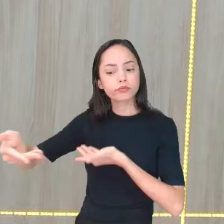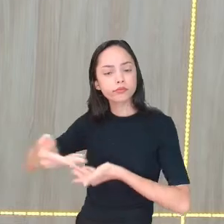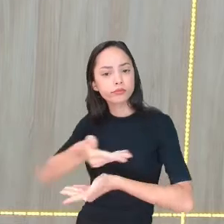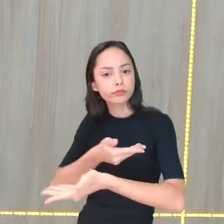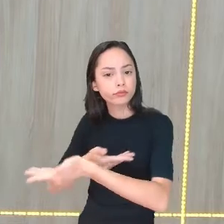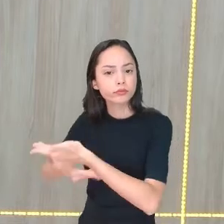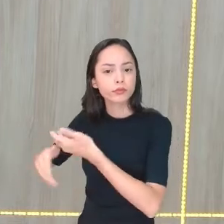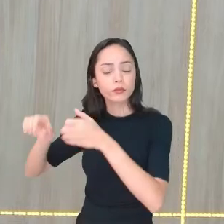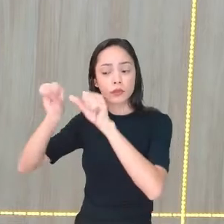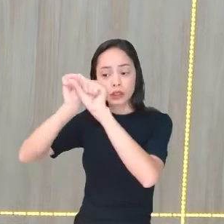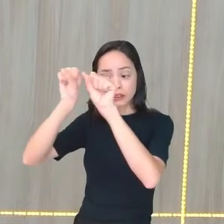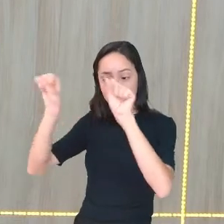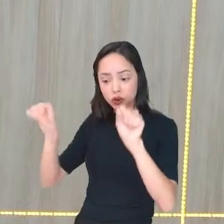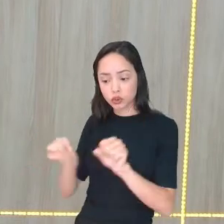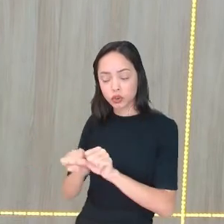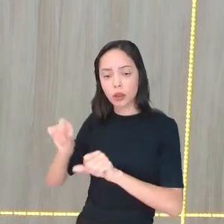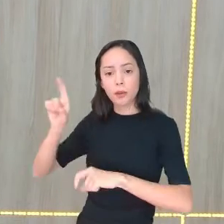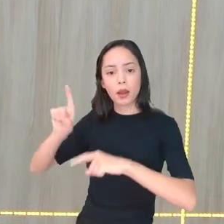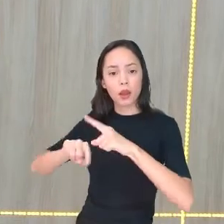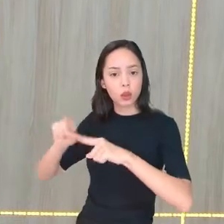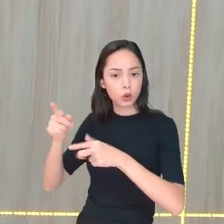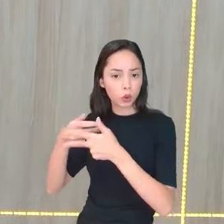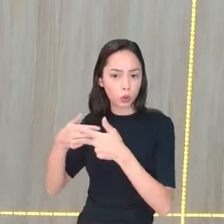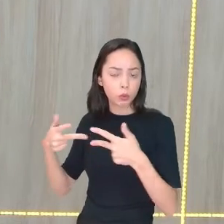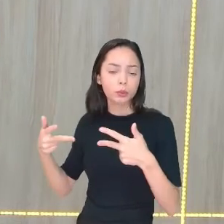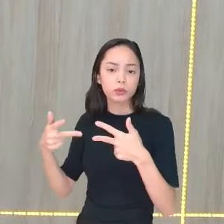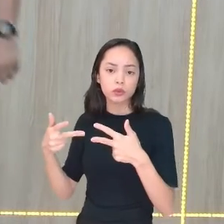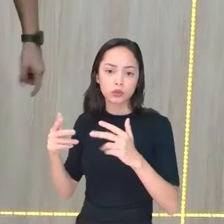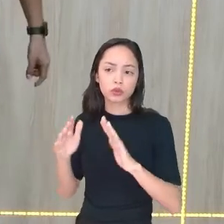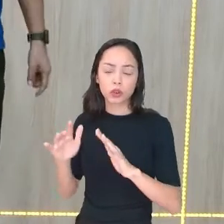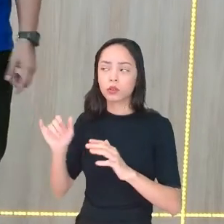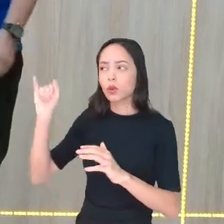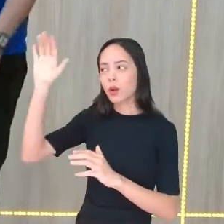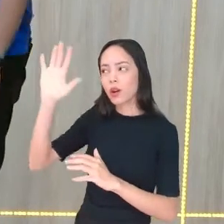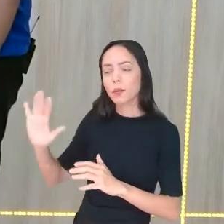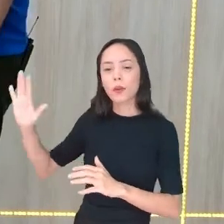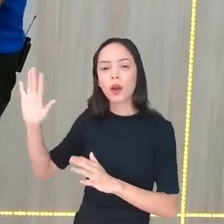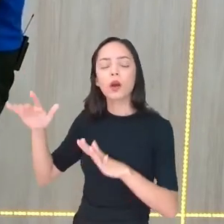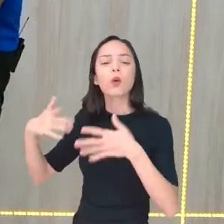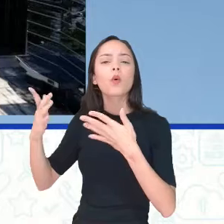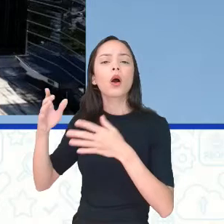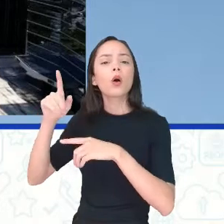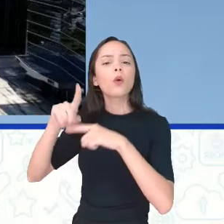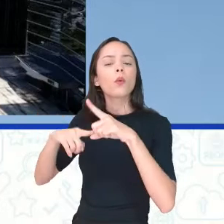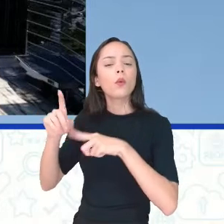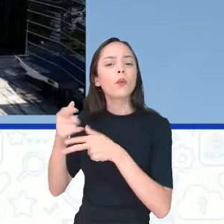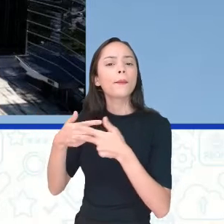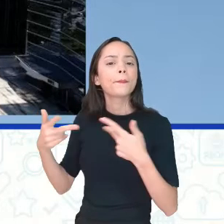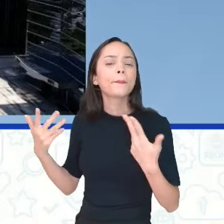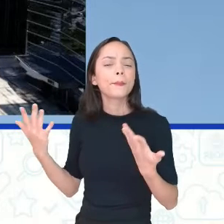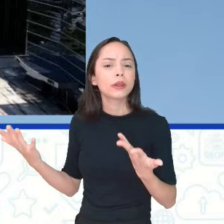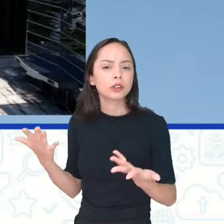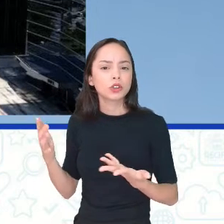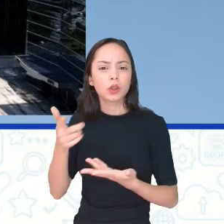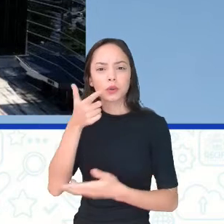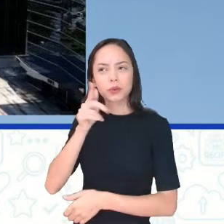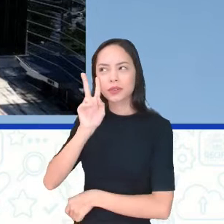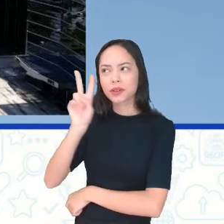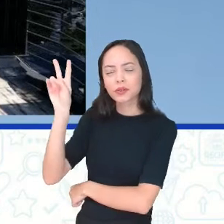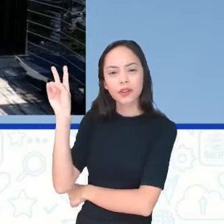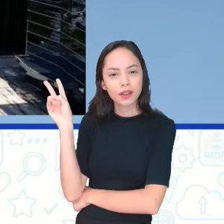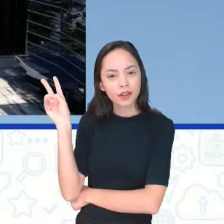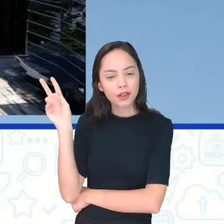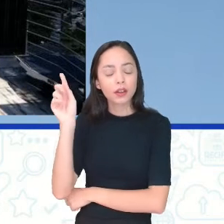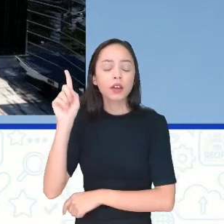entre um sistema de objetos. Então, nessa imagem aqui, quais são os objetos que eu consigo ver aqui? Os prédios